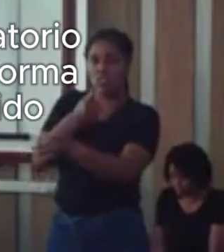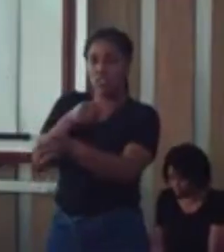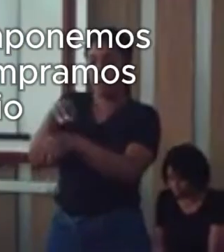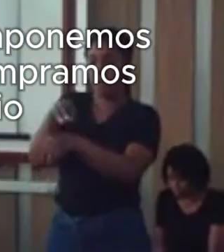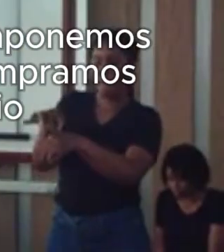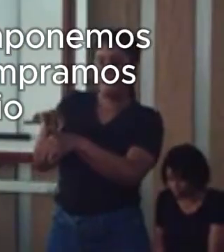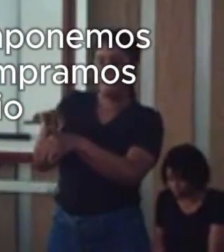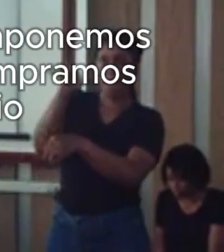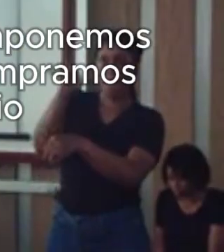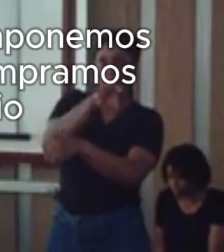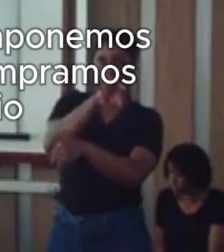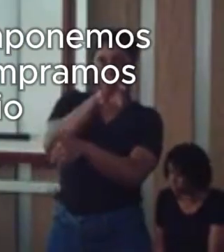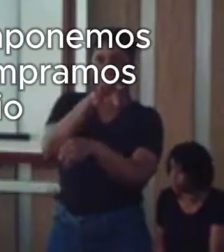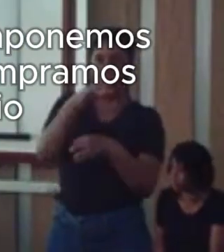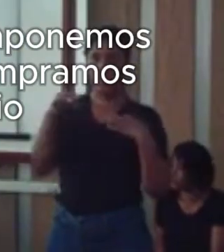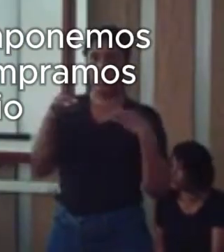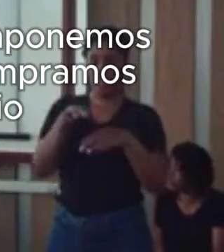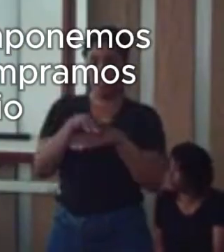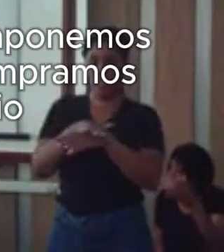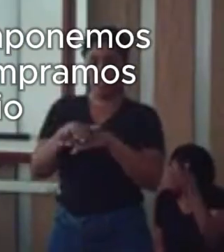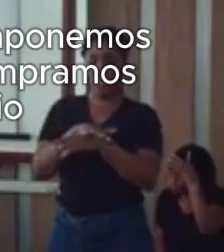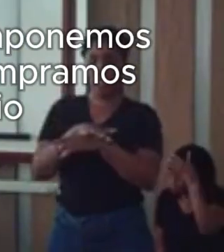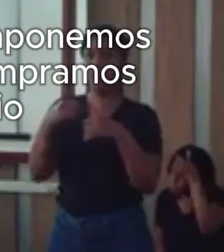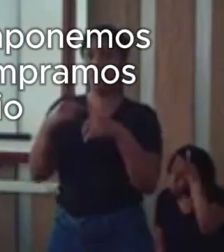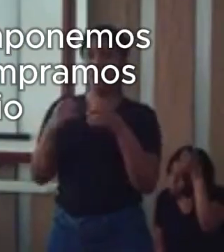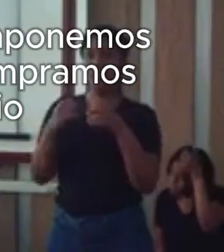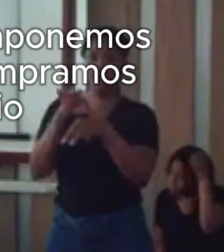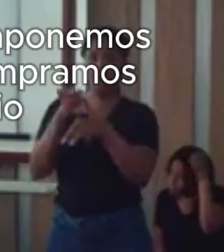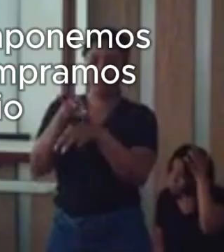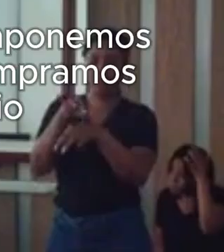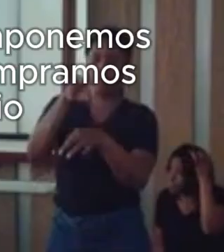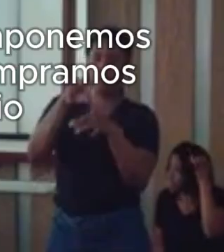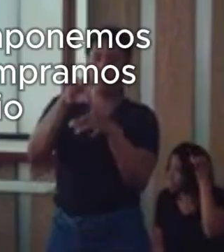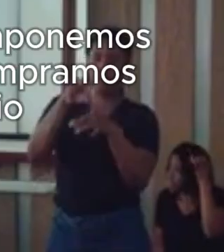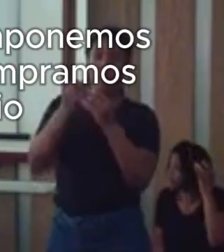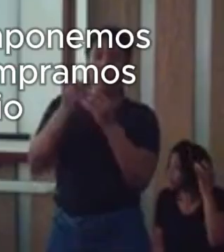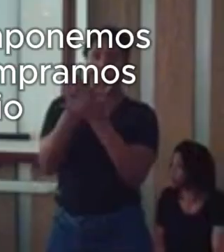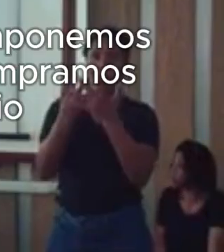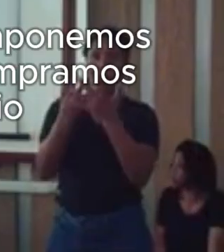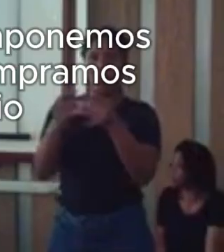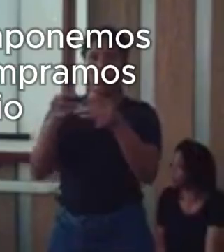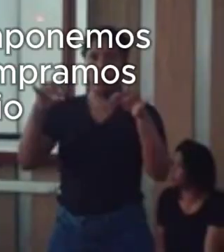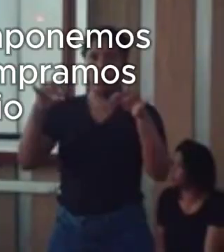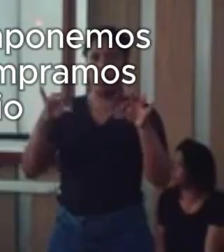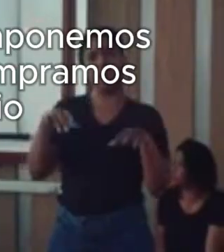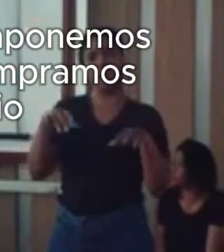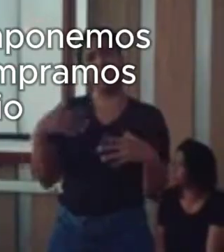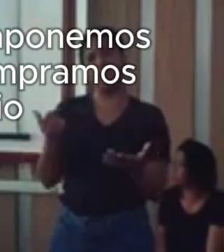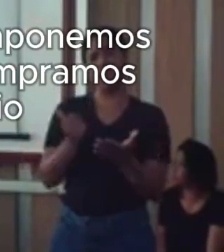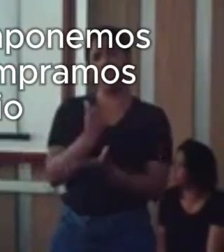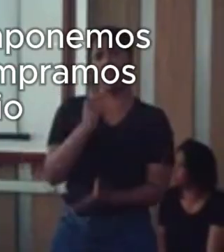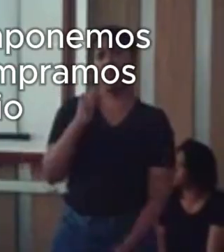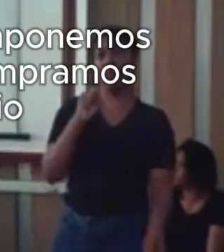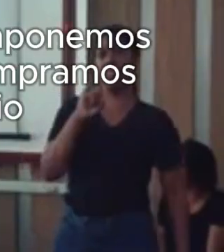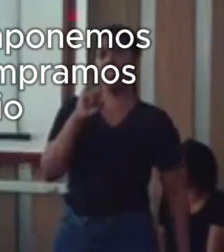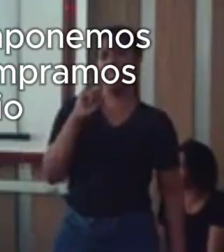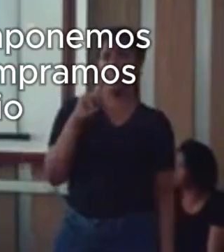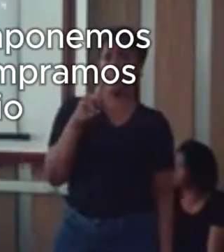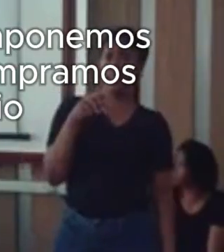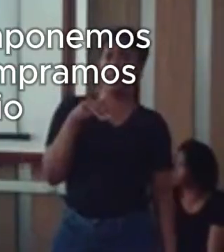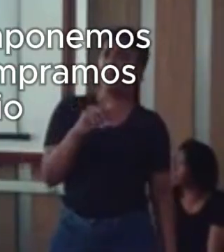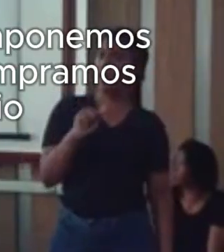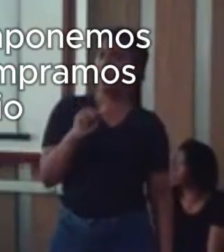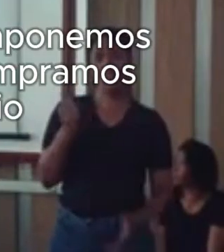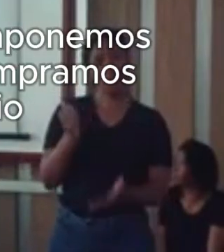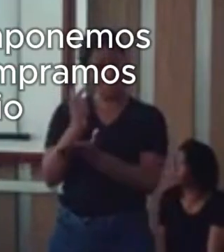tirar isso do tecido, tem que desfazer. Aí a gente desfaz, e isso aqui é o que a gente compra na Sigma, na empresa que estiver vendendo.